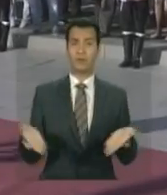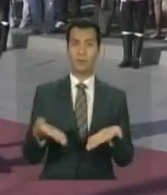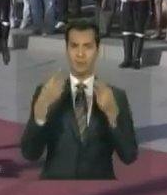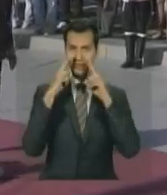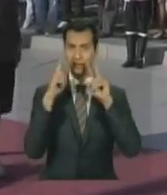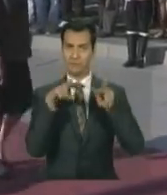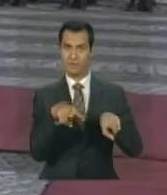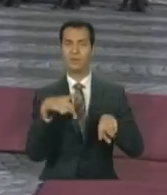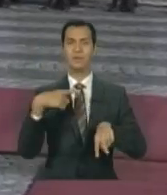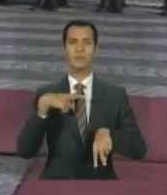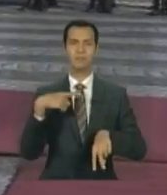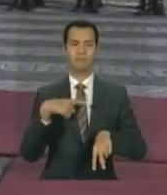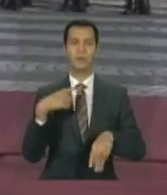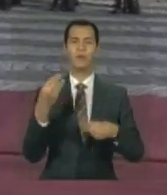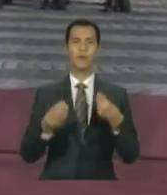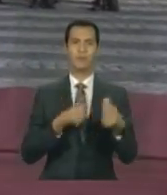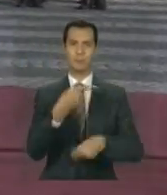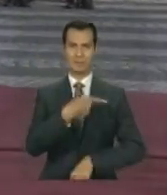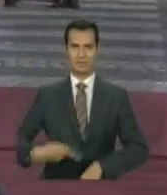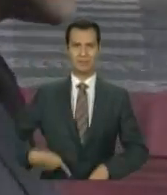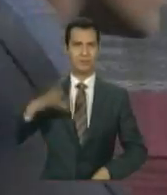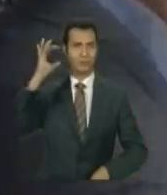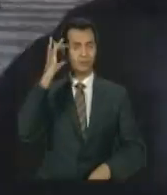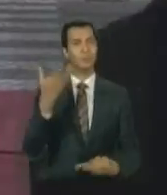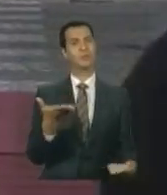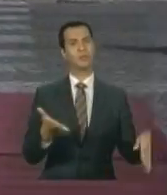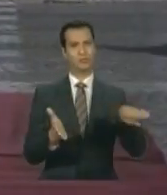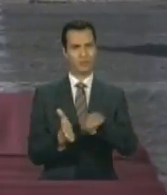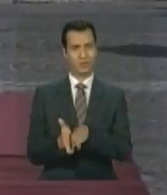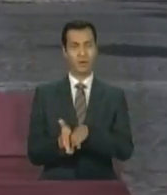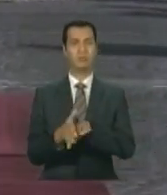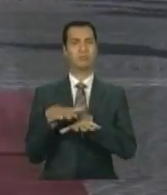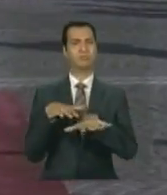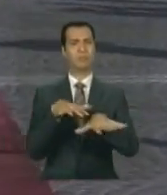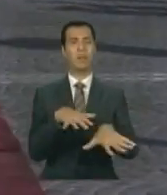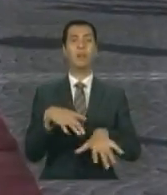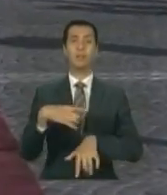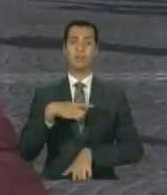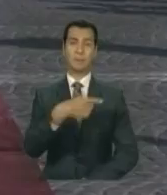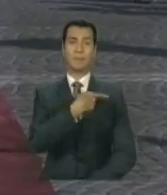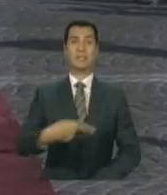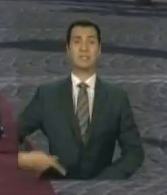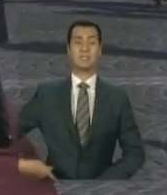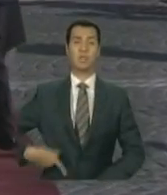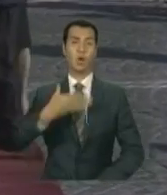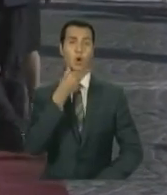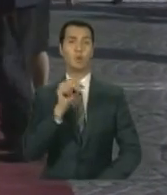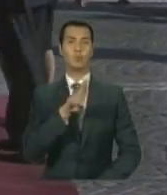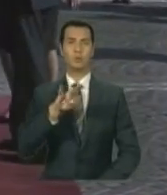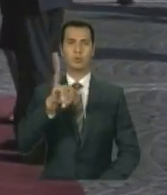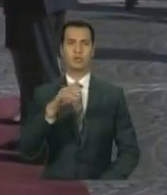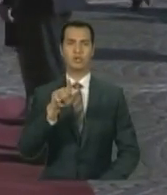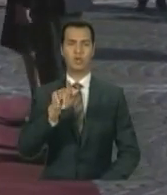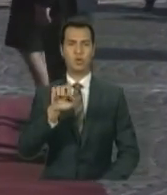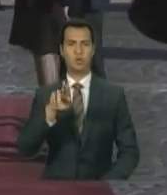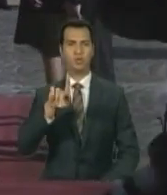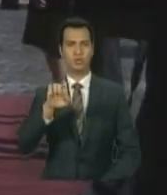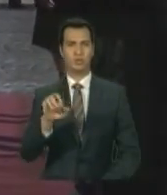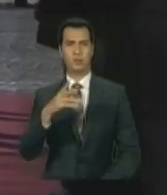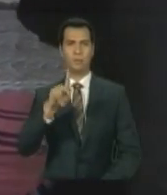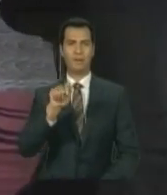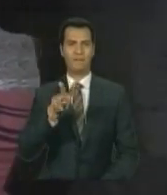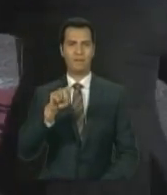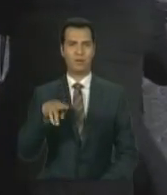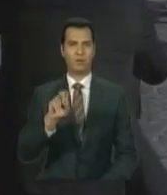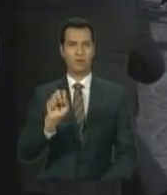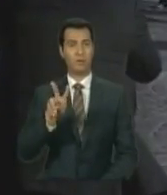da chegada oficial da presidenta Dilma Rousseff. Ela foi recebida pelo presidente George Parvanov com honras